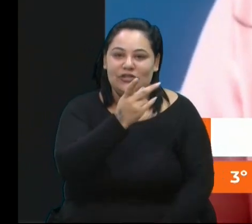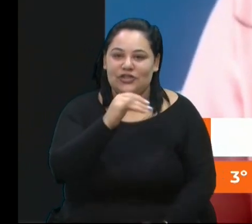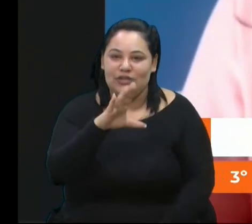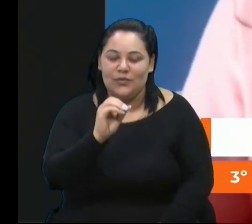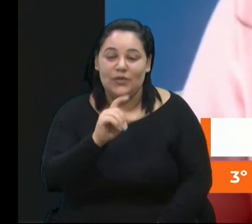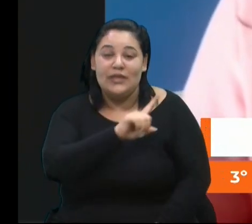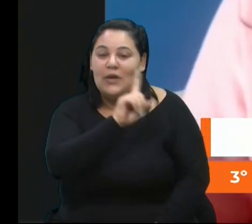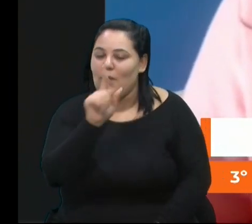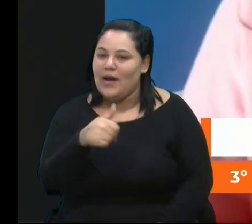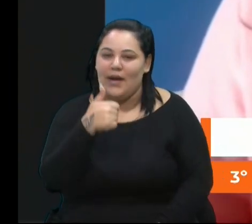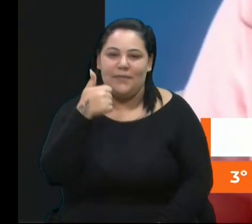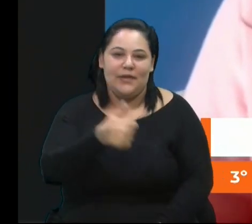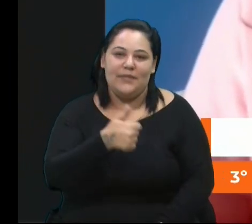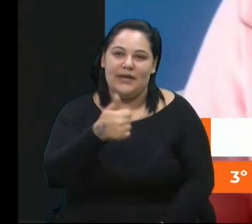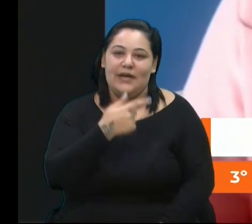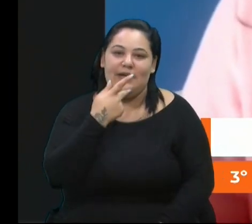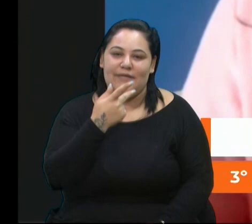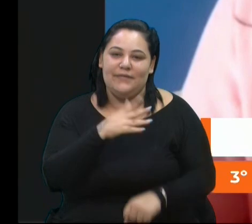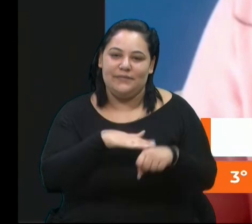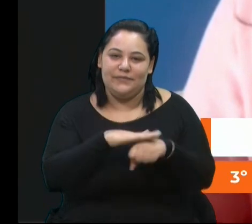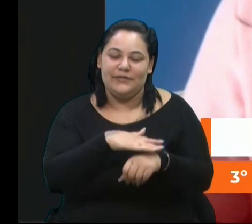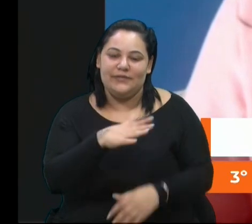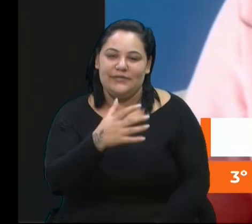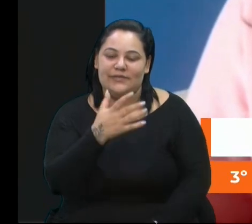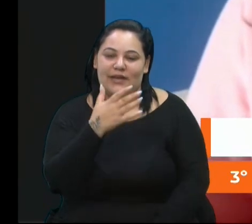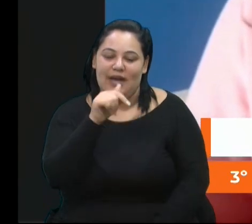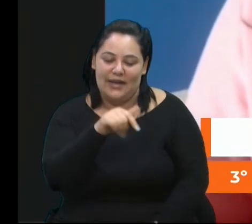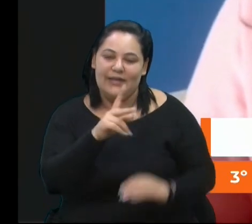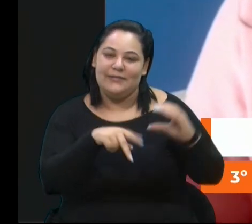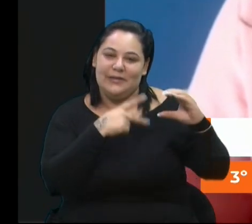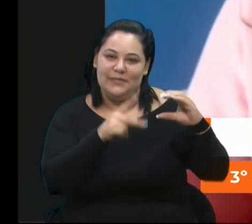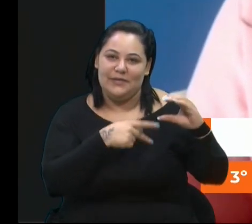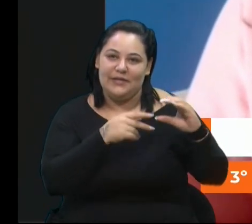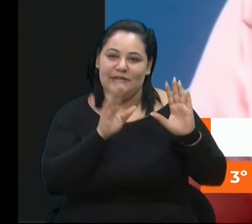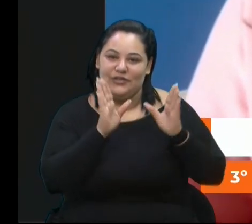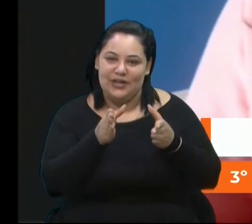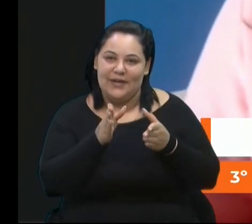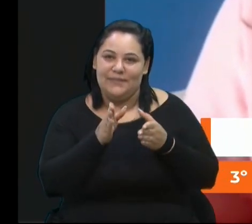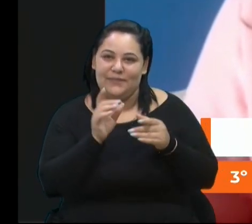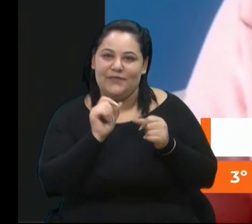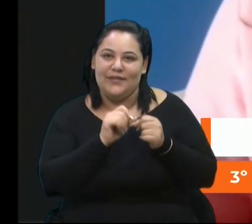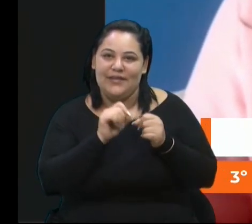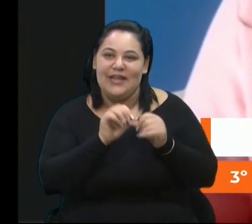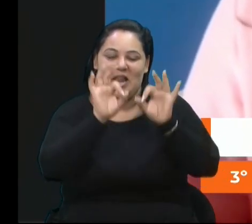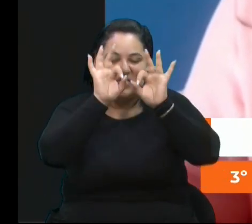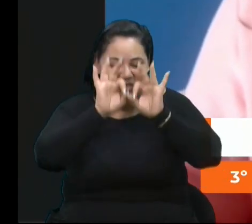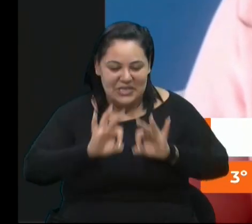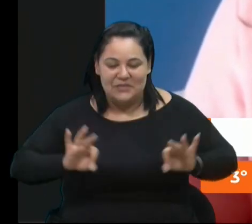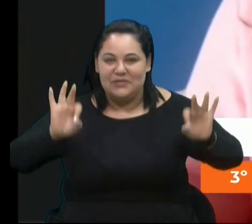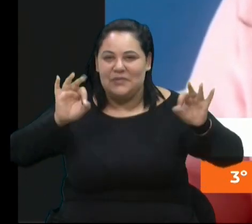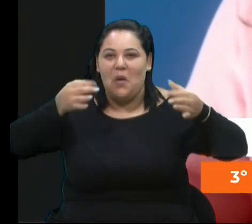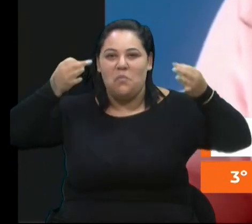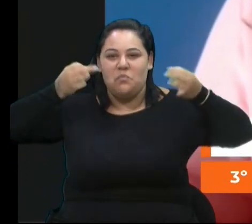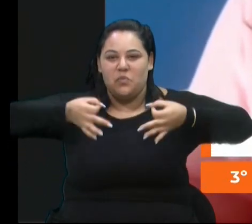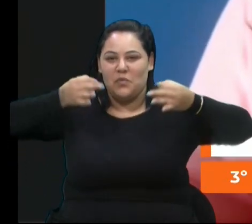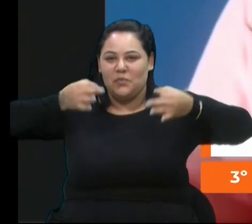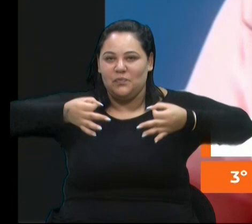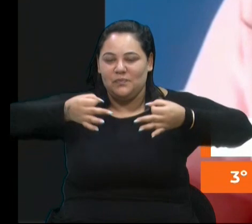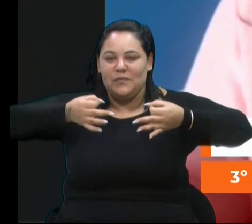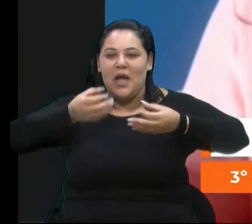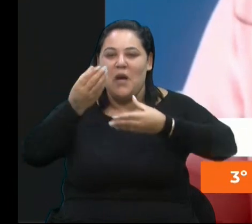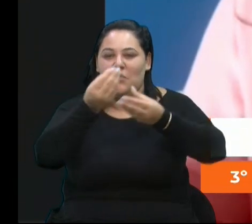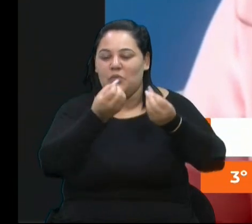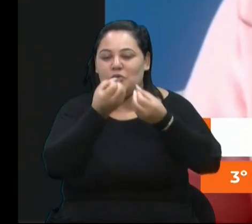não é a primeira vez que o Chico fala conosco da Frente Parlamentar. Ele é isso mesmo, ele é simplesmente sensacional, coisa mais boa de